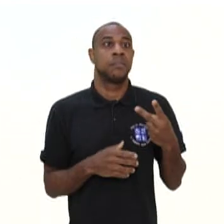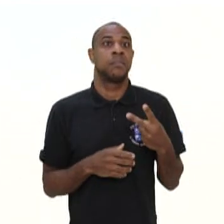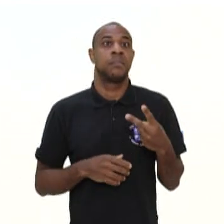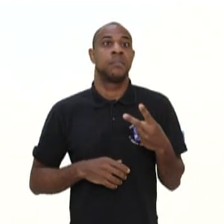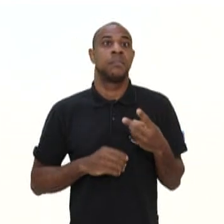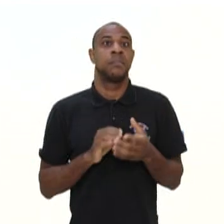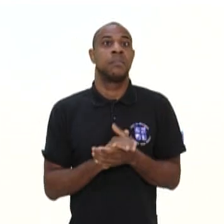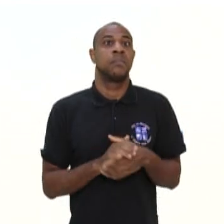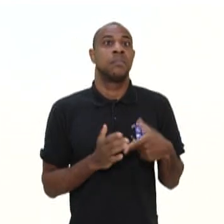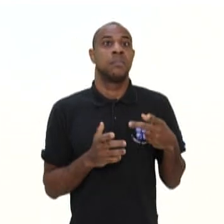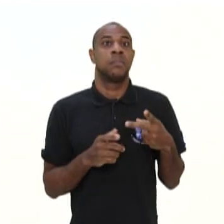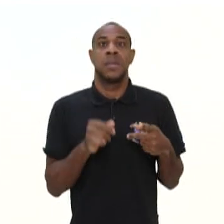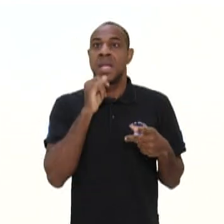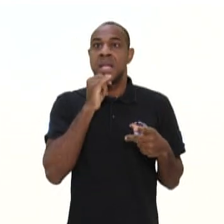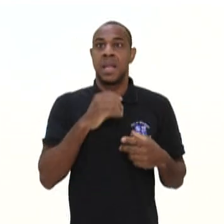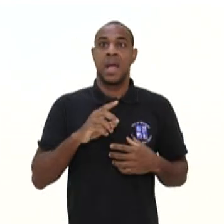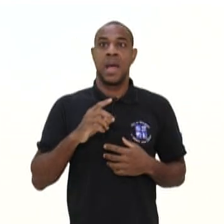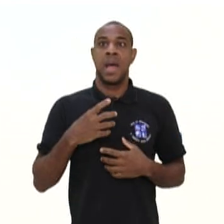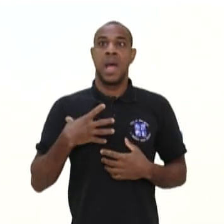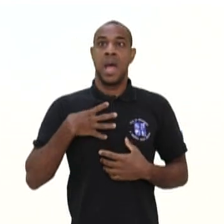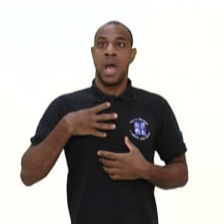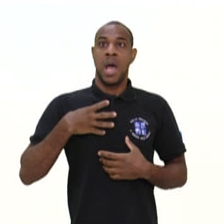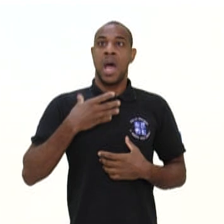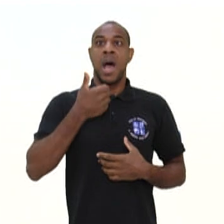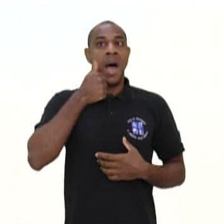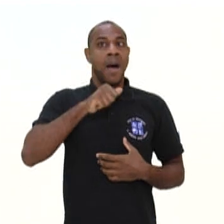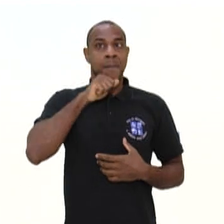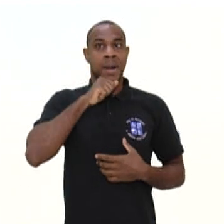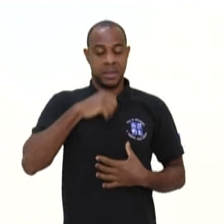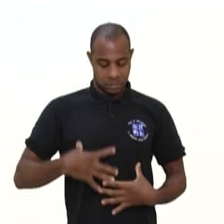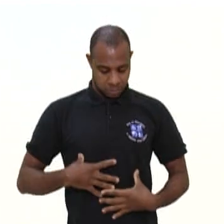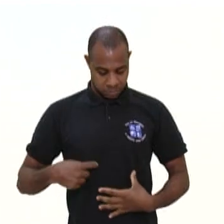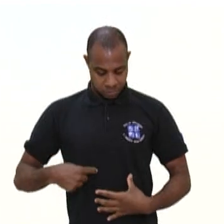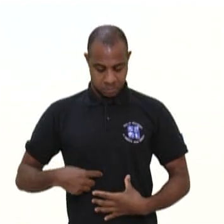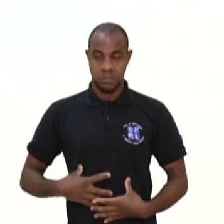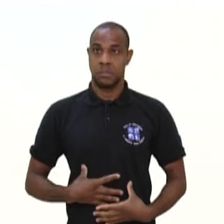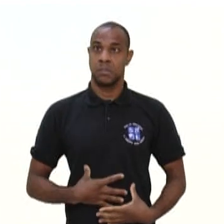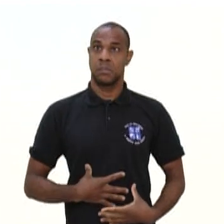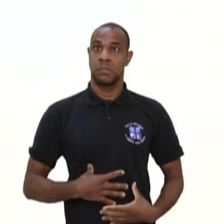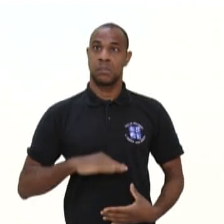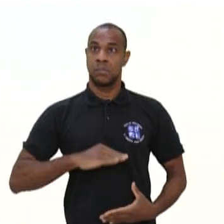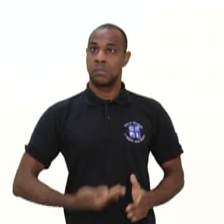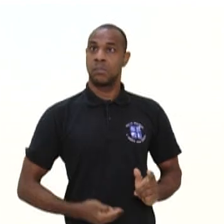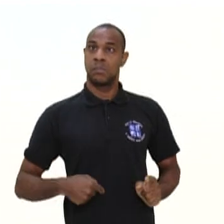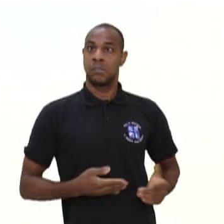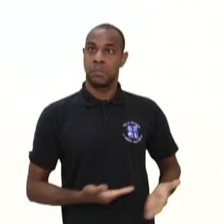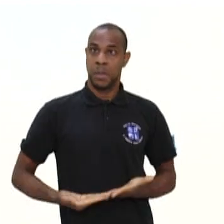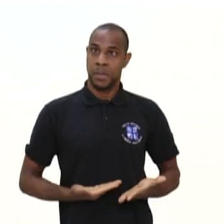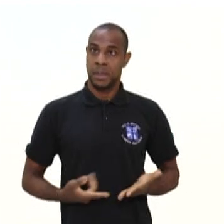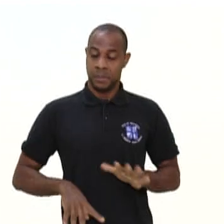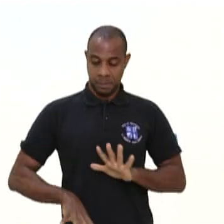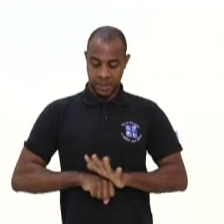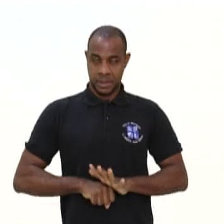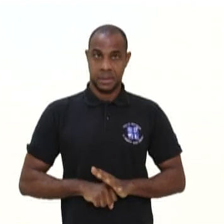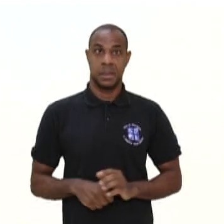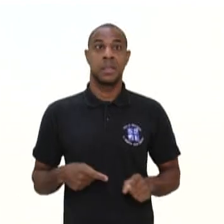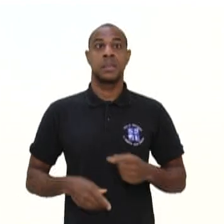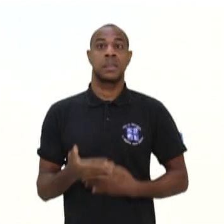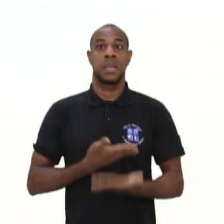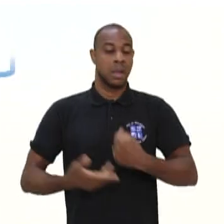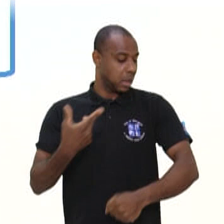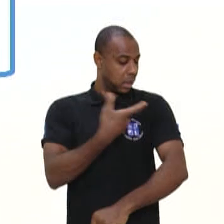seja, da mãe para o bebê, na amamentação também, e compartilhamento de seringas.